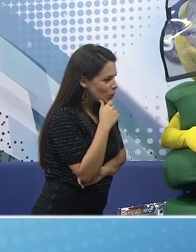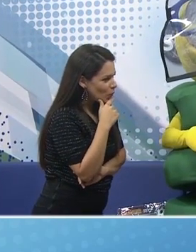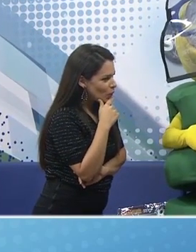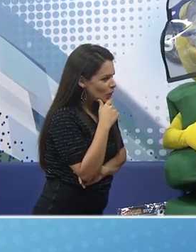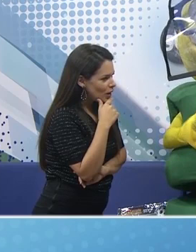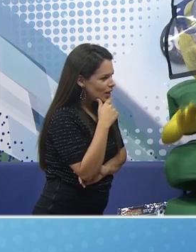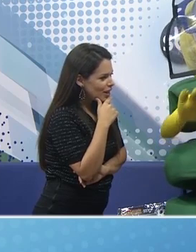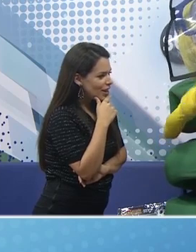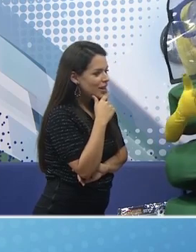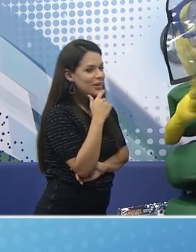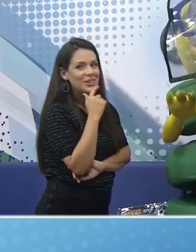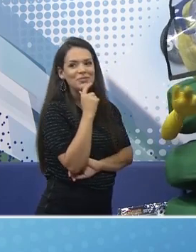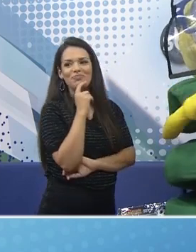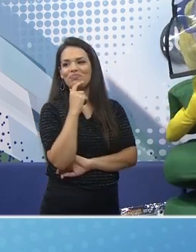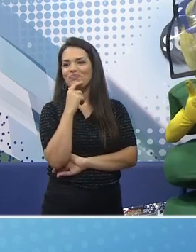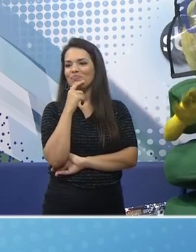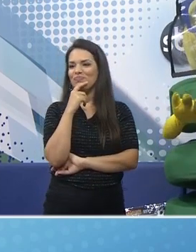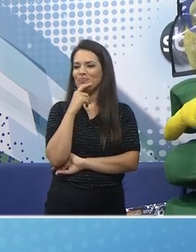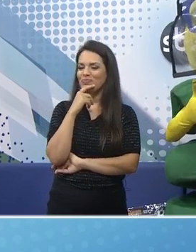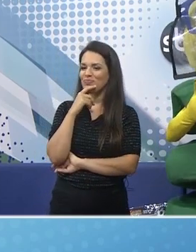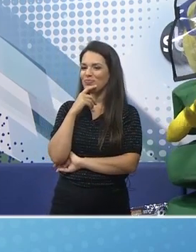brasileiro?